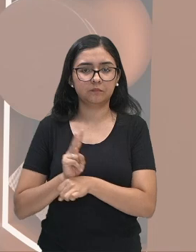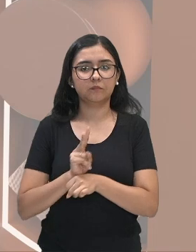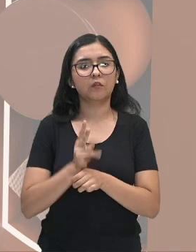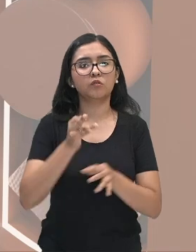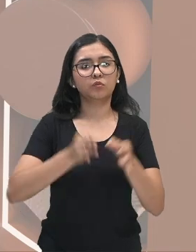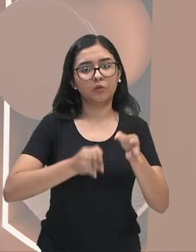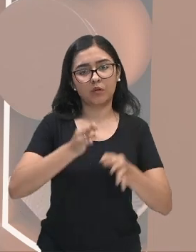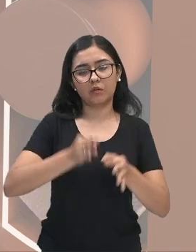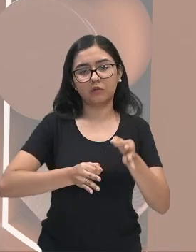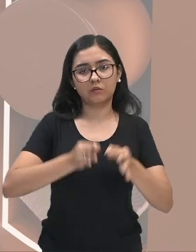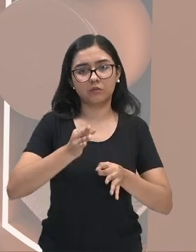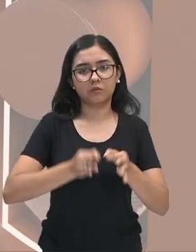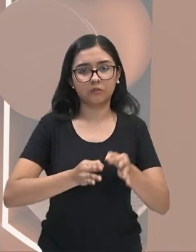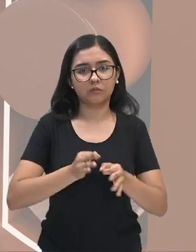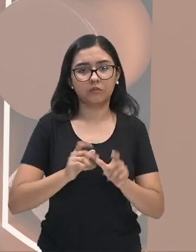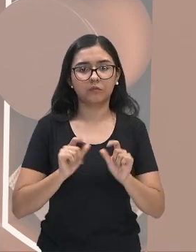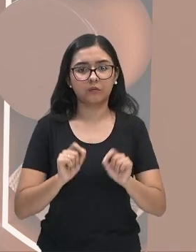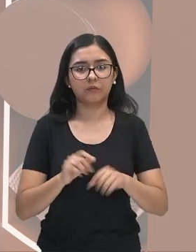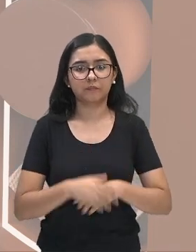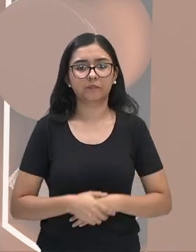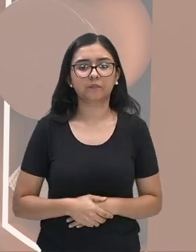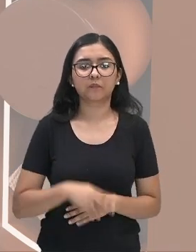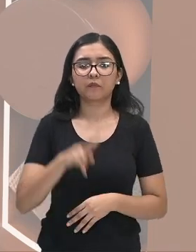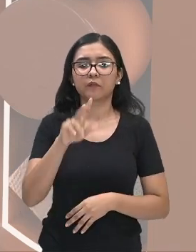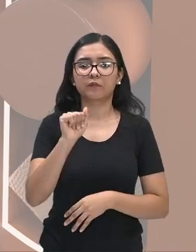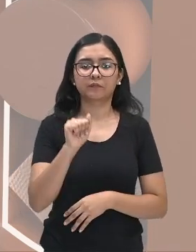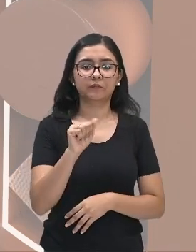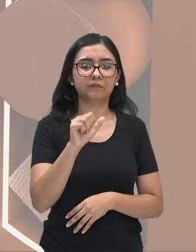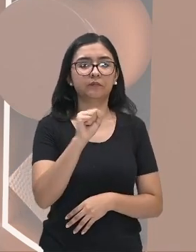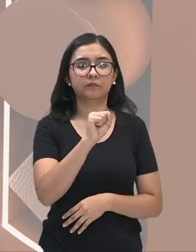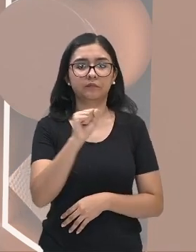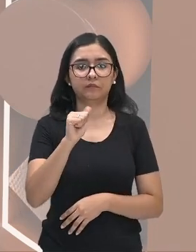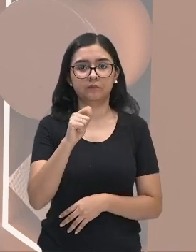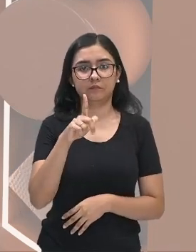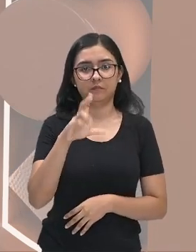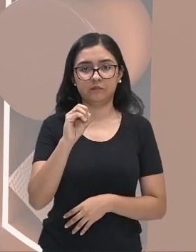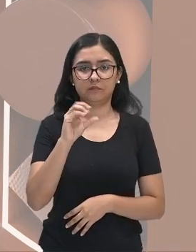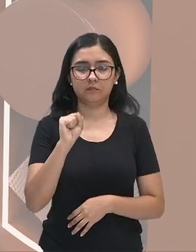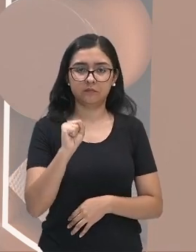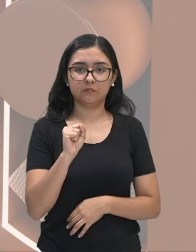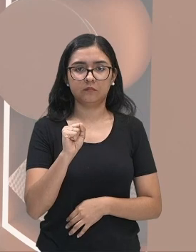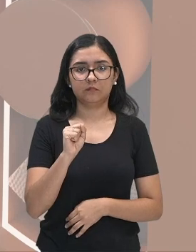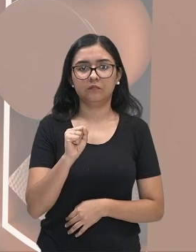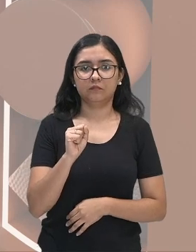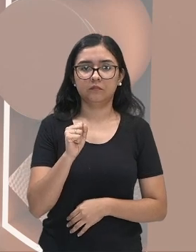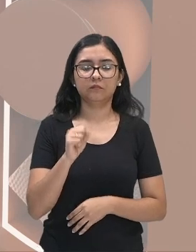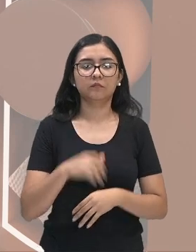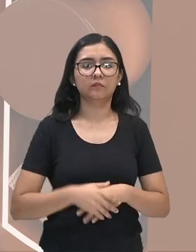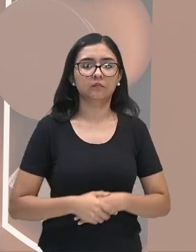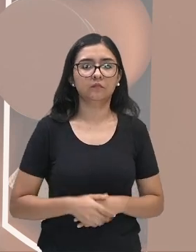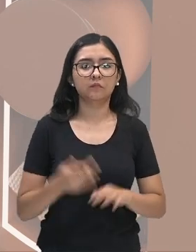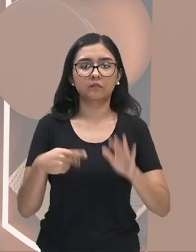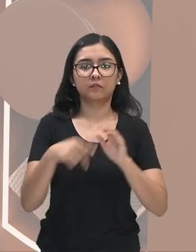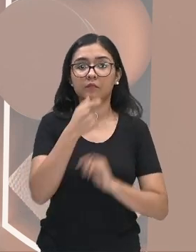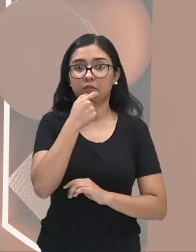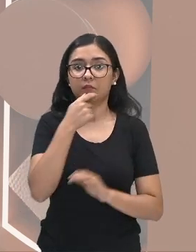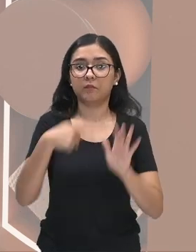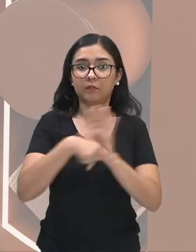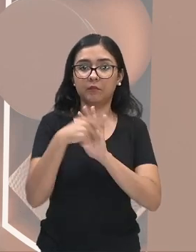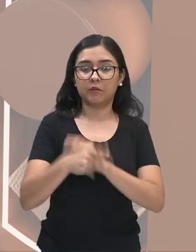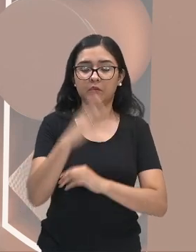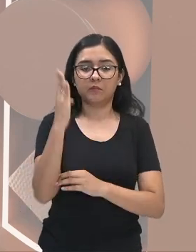julgariam os vassalos britânicos no Brasil. Vamos ver então o artigo